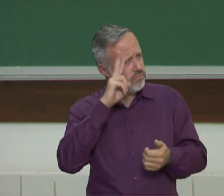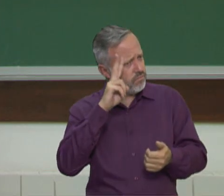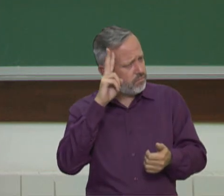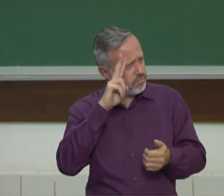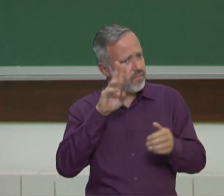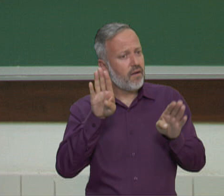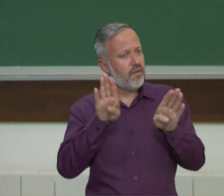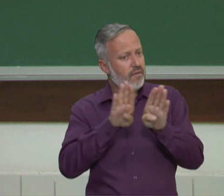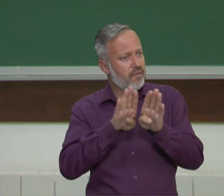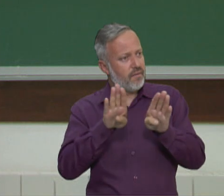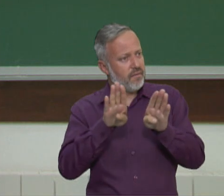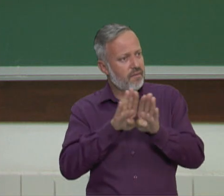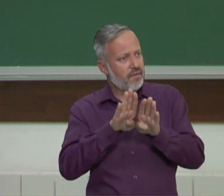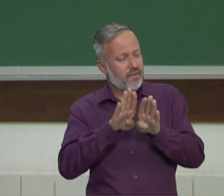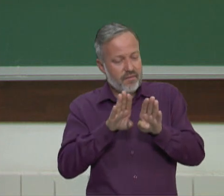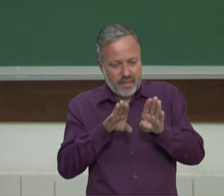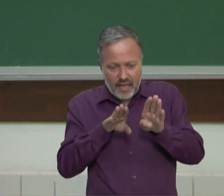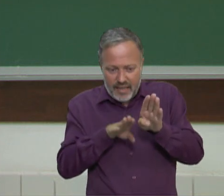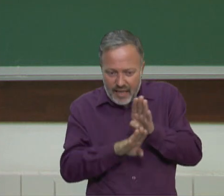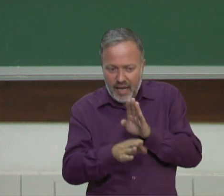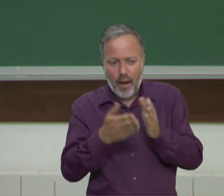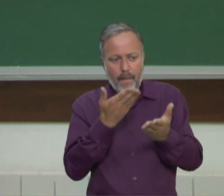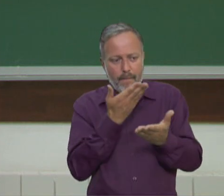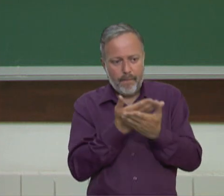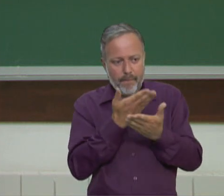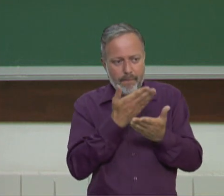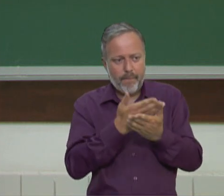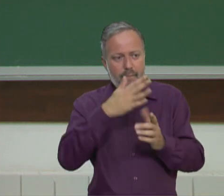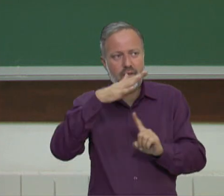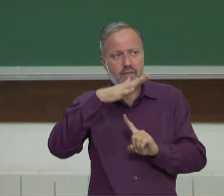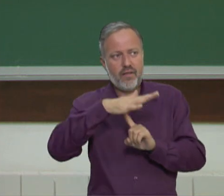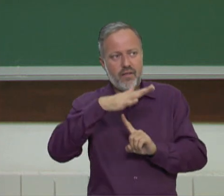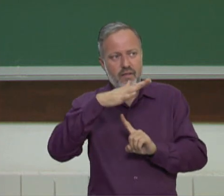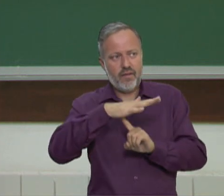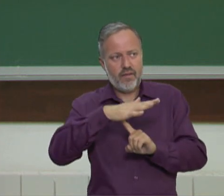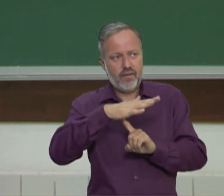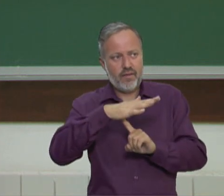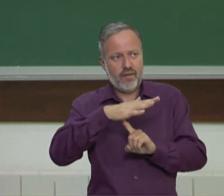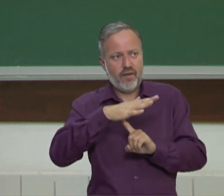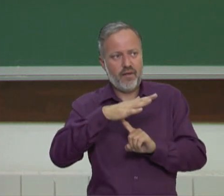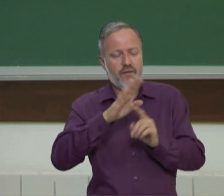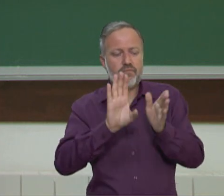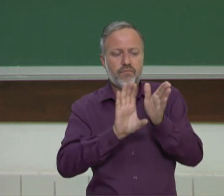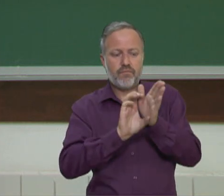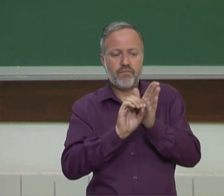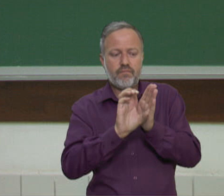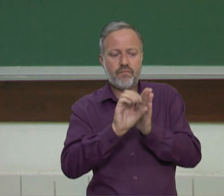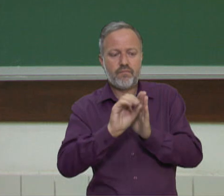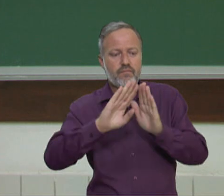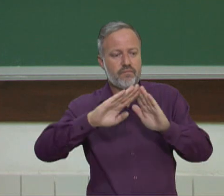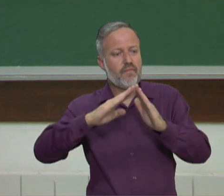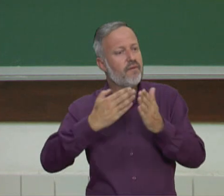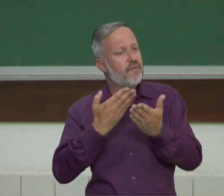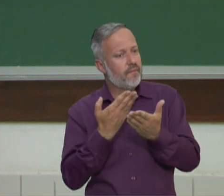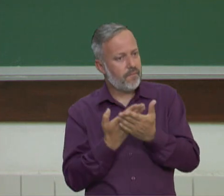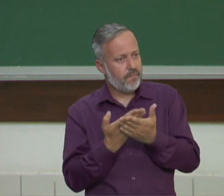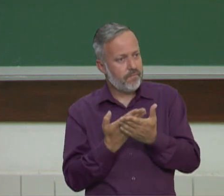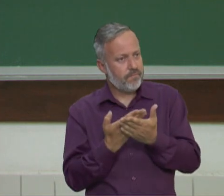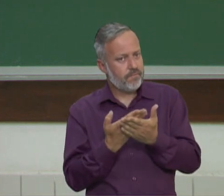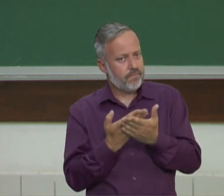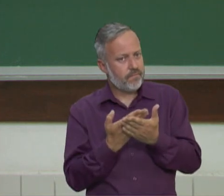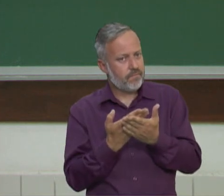você deve entrar no aplicativo do Aula Paraná, deve entrar no aplicativo do Google Classroom